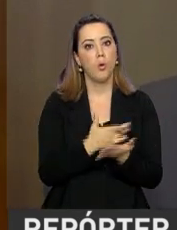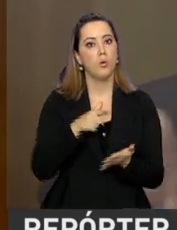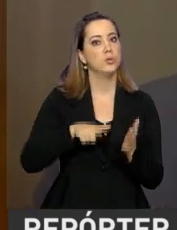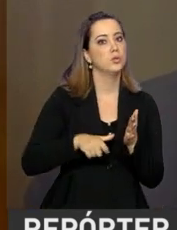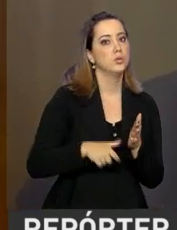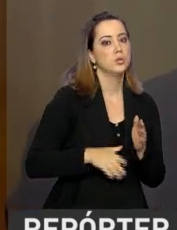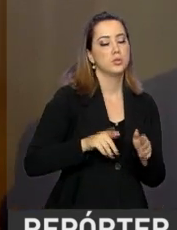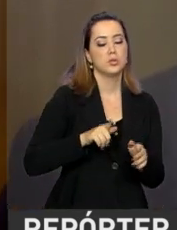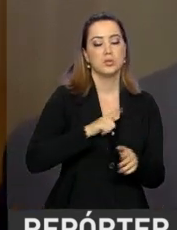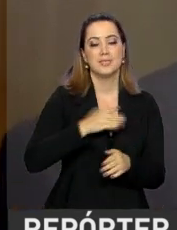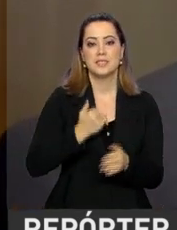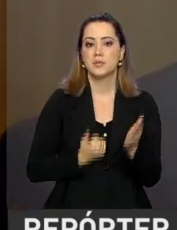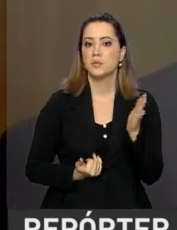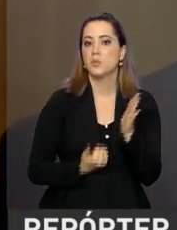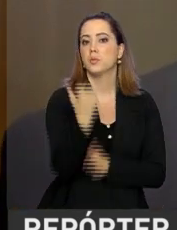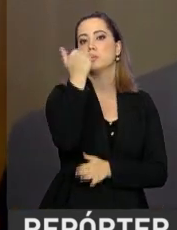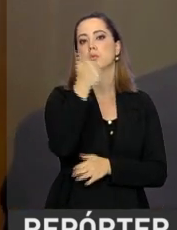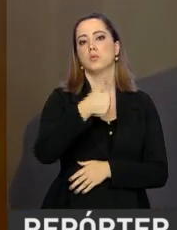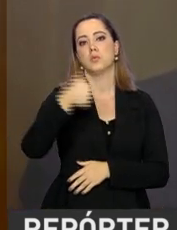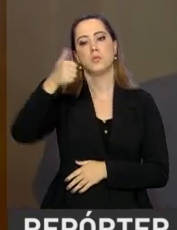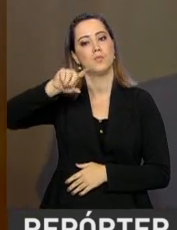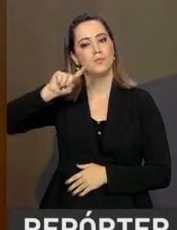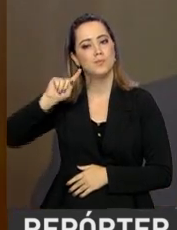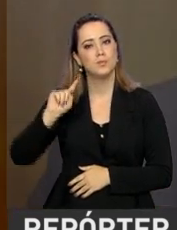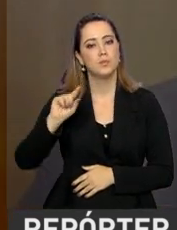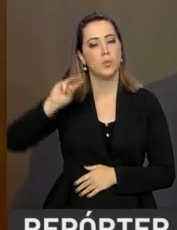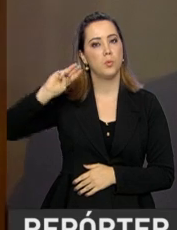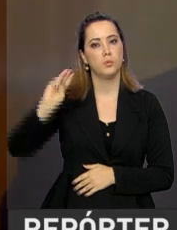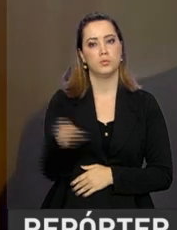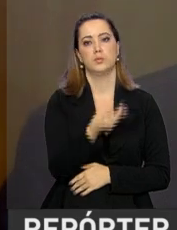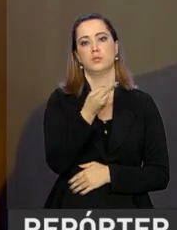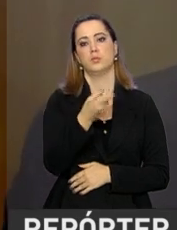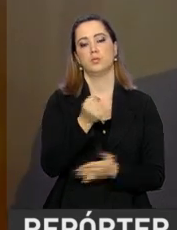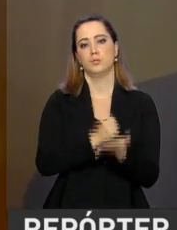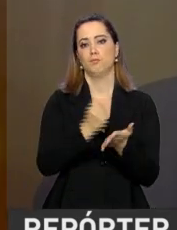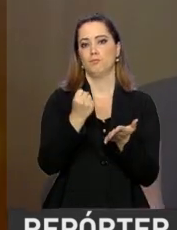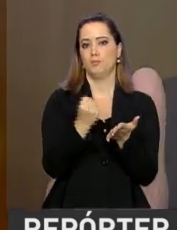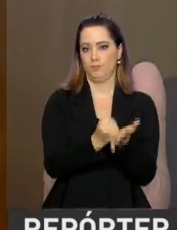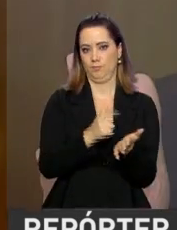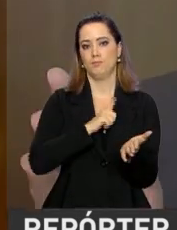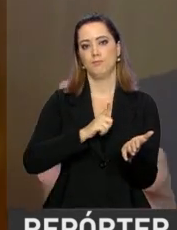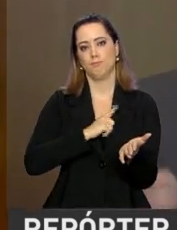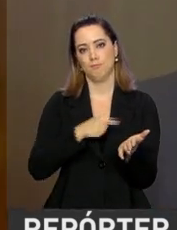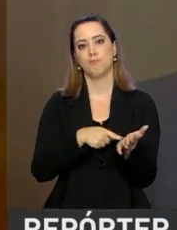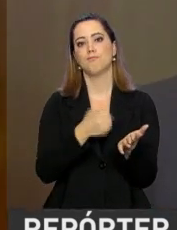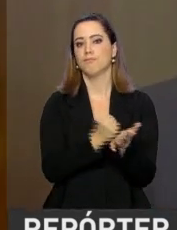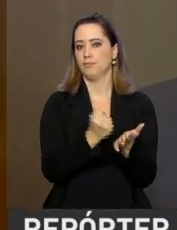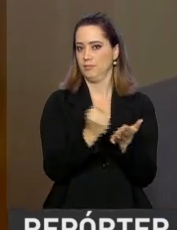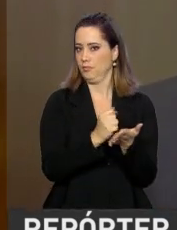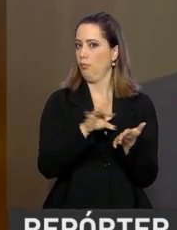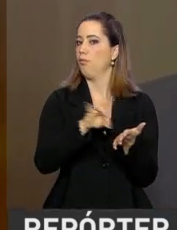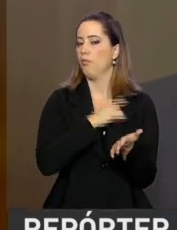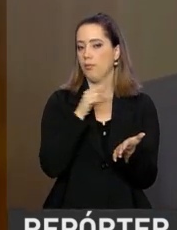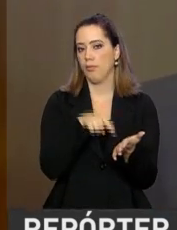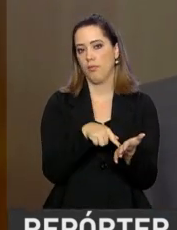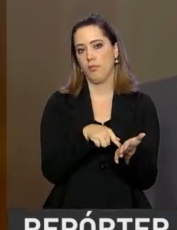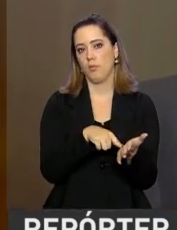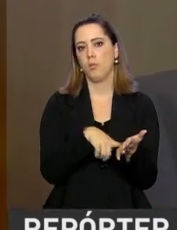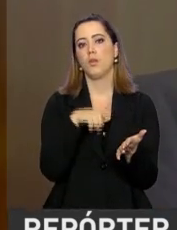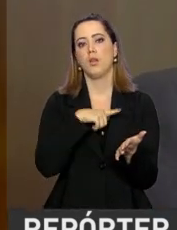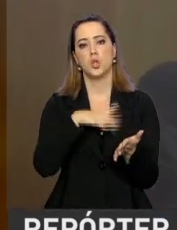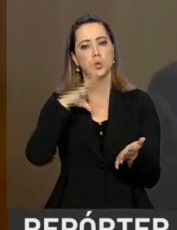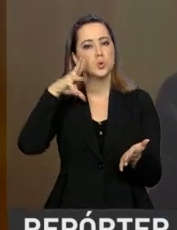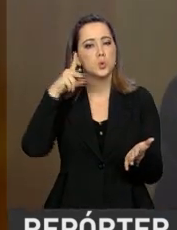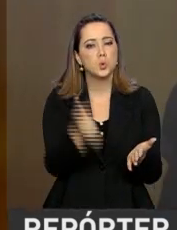de 1 milhão de trabalhadores domésticos formalizados com a sua carteira assinada, gozando